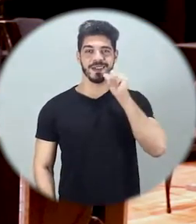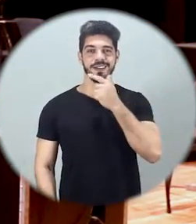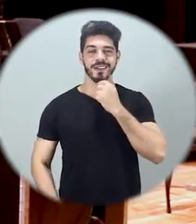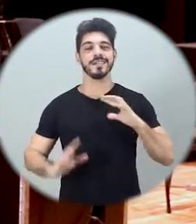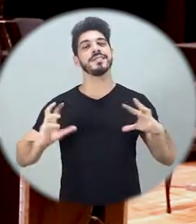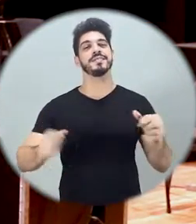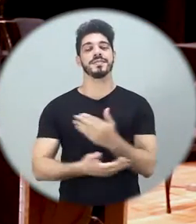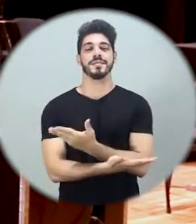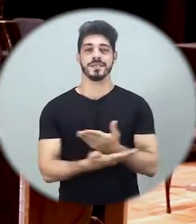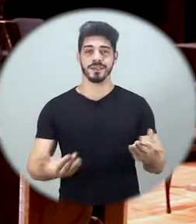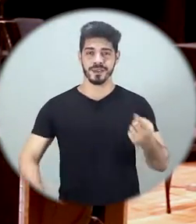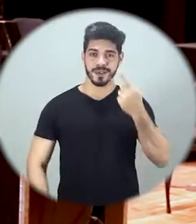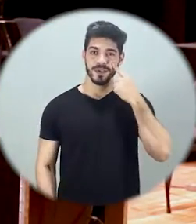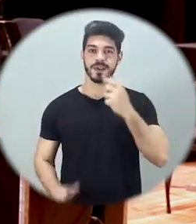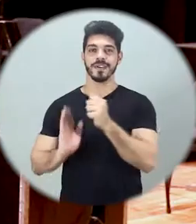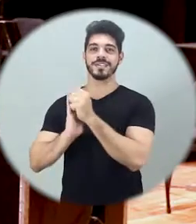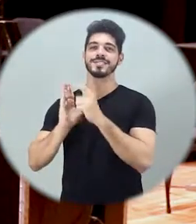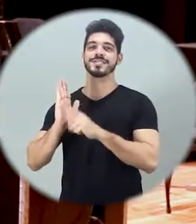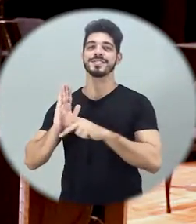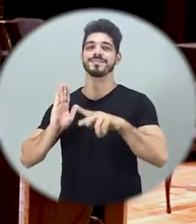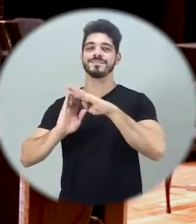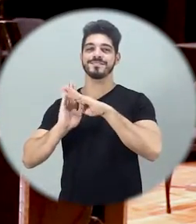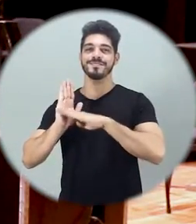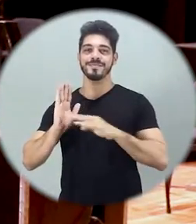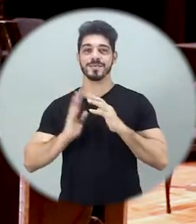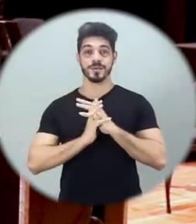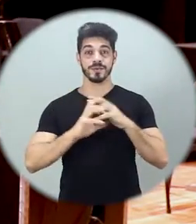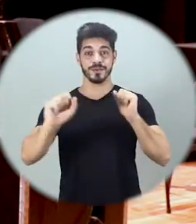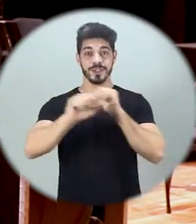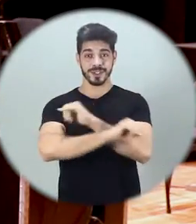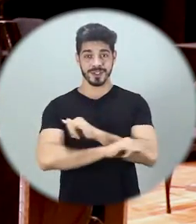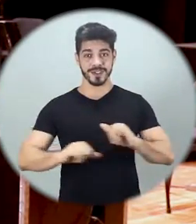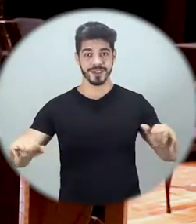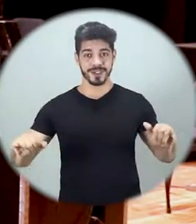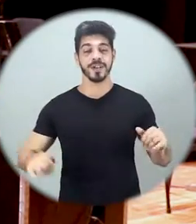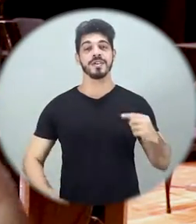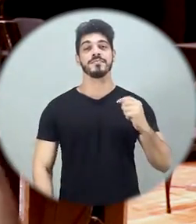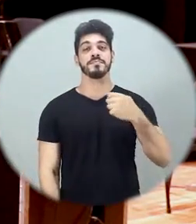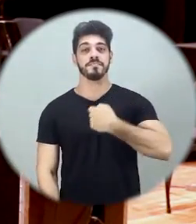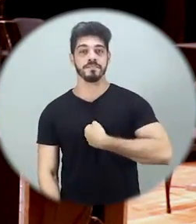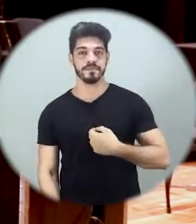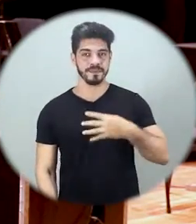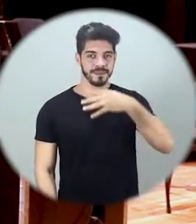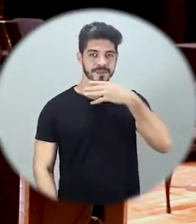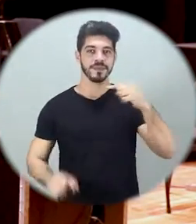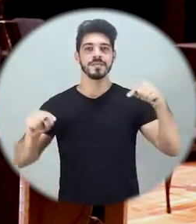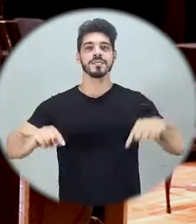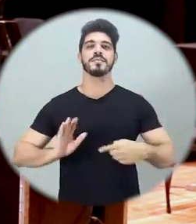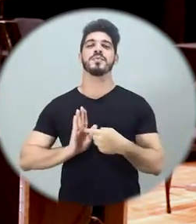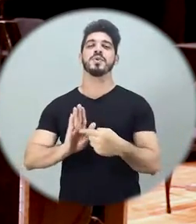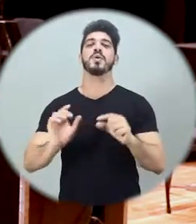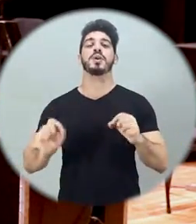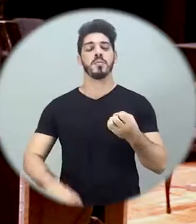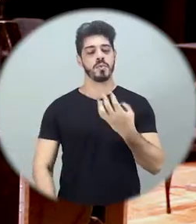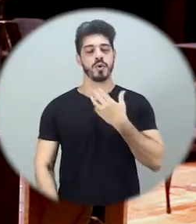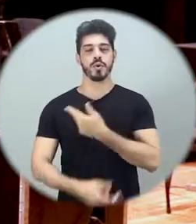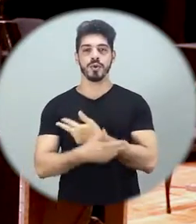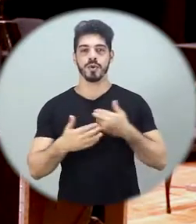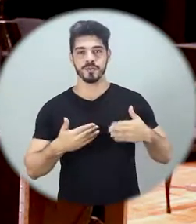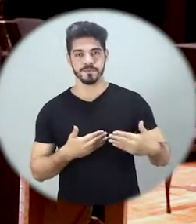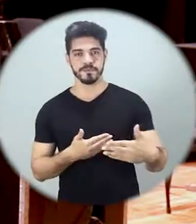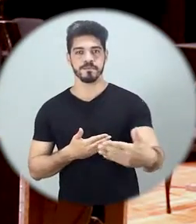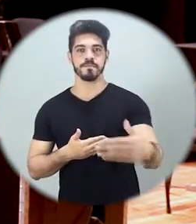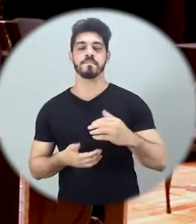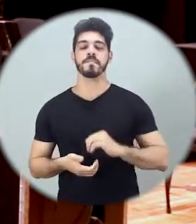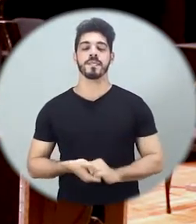Olá a todos e todas! Pia mesmo, a agenda FUNESC chegando! Eu sou o Jean-Marie Nogueira e estou aqui para mostrar o que é que